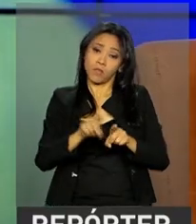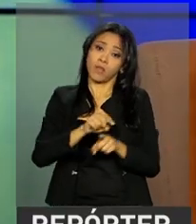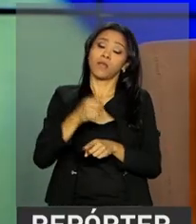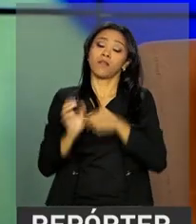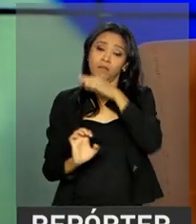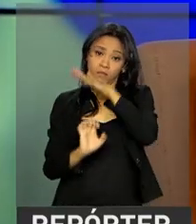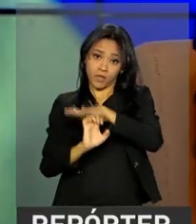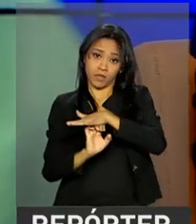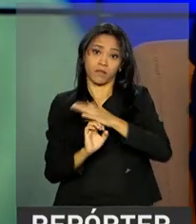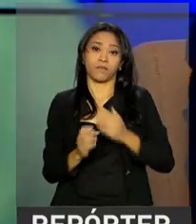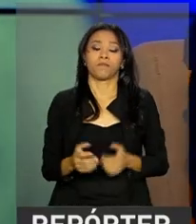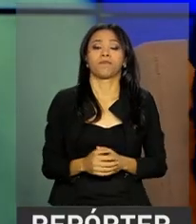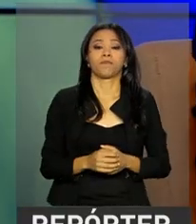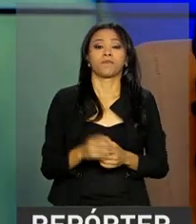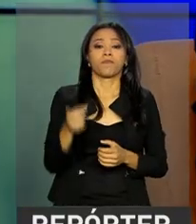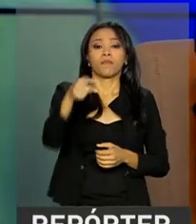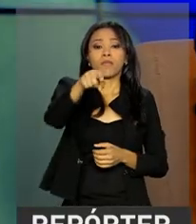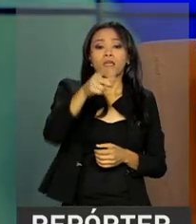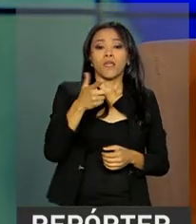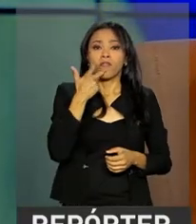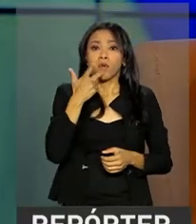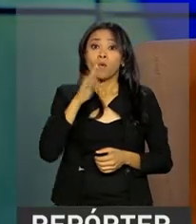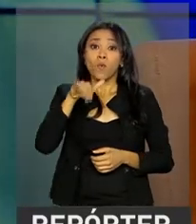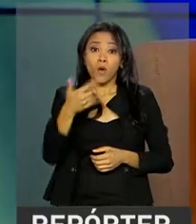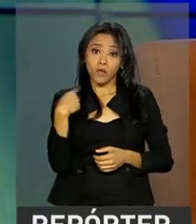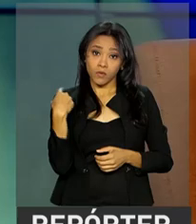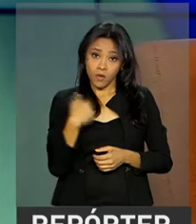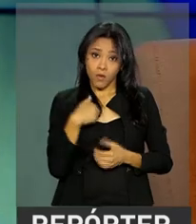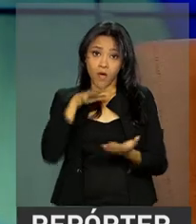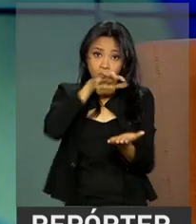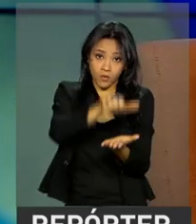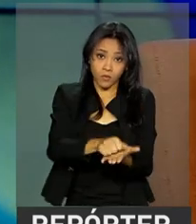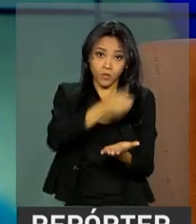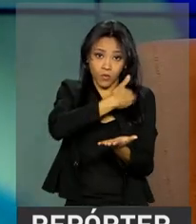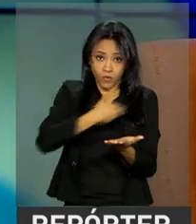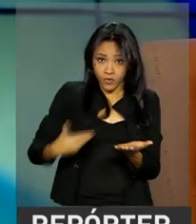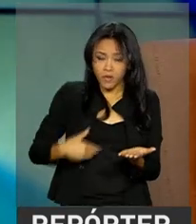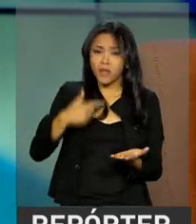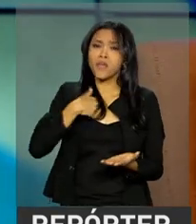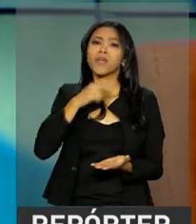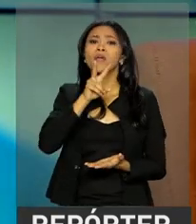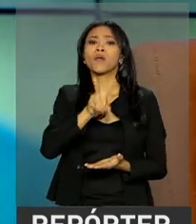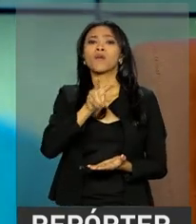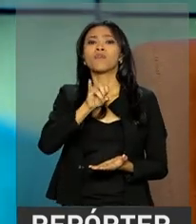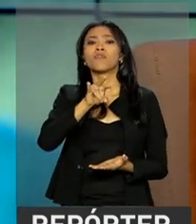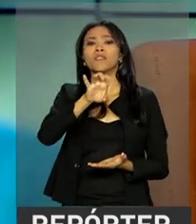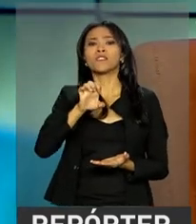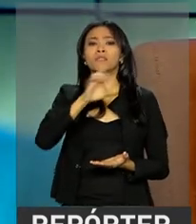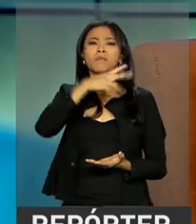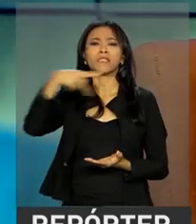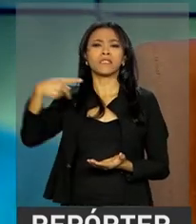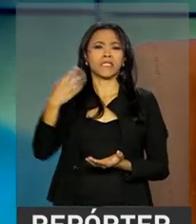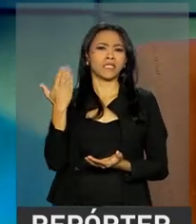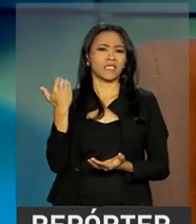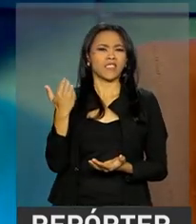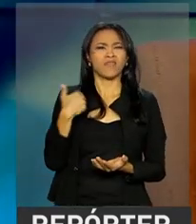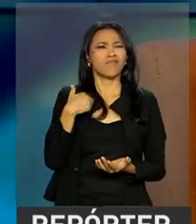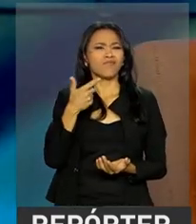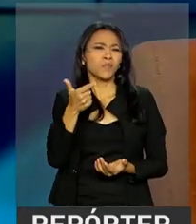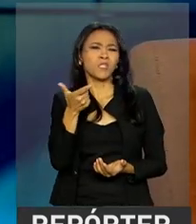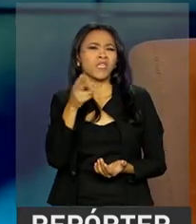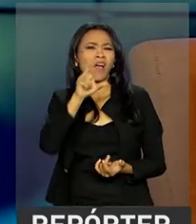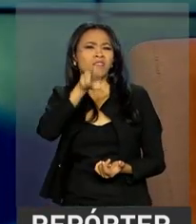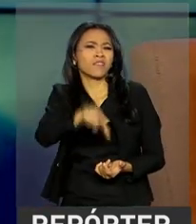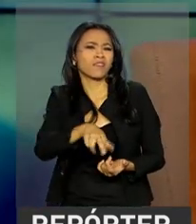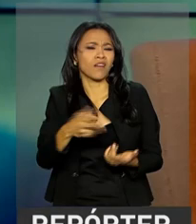Quando nós assumimos o governo, e eu desde então, eu era vice-presidente ainda, e eu sentia nitidamente que não tinha muita razão